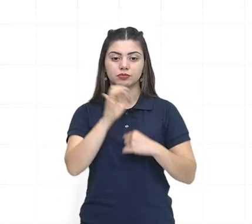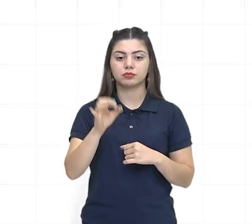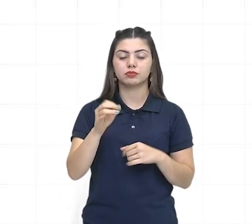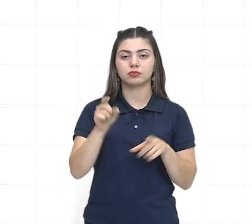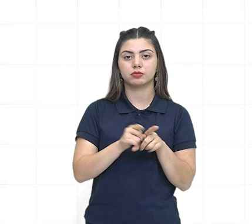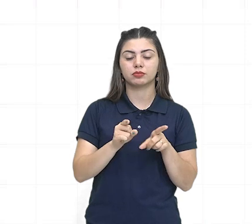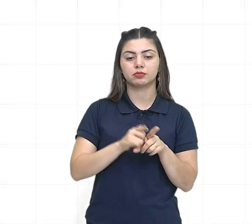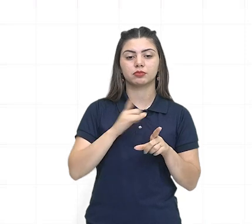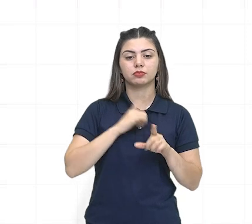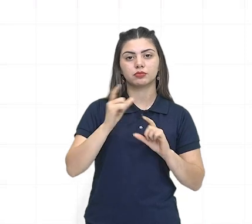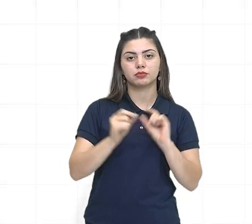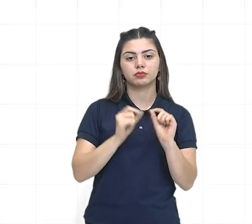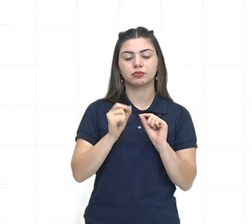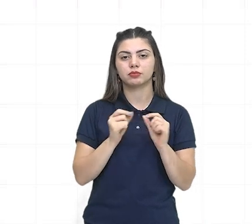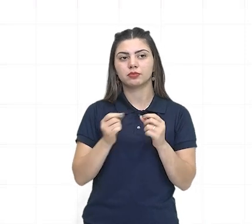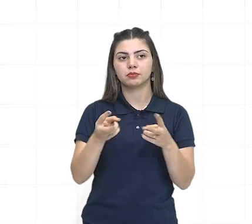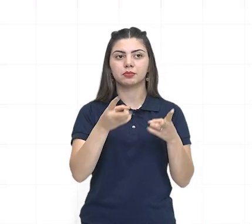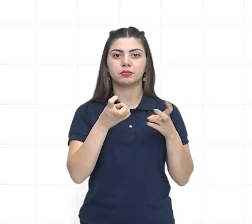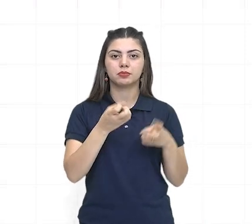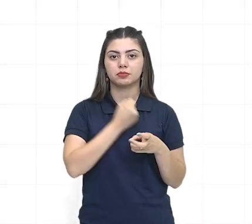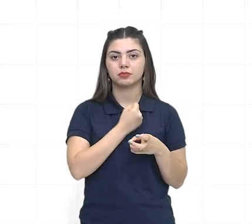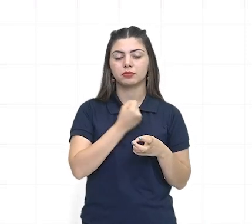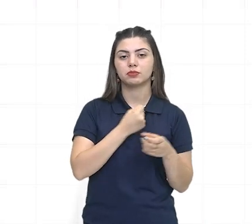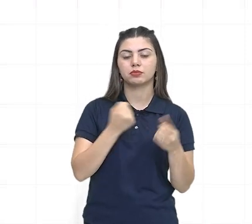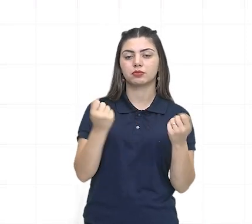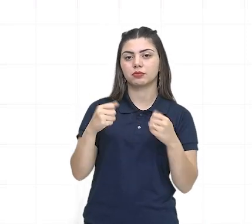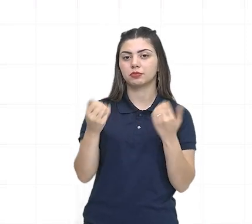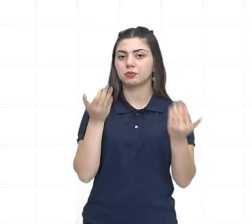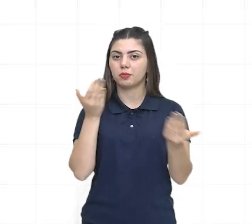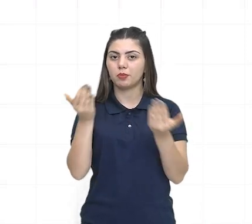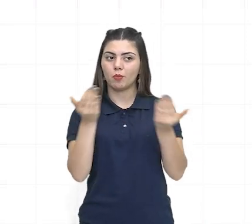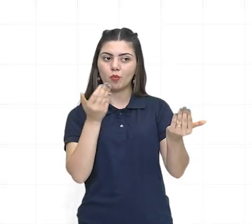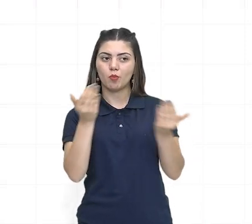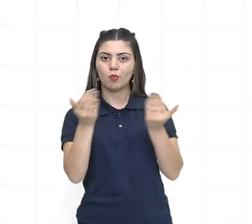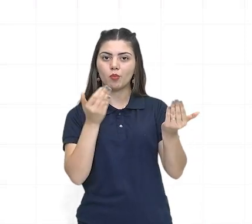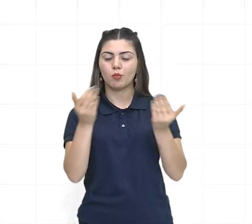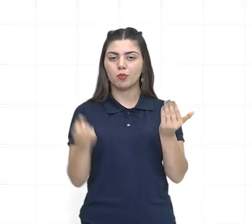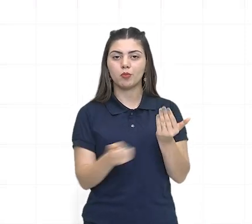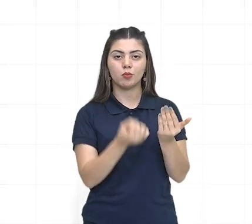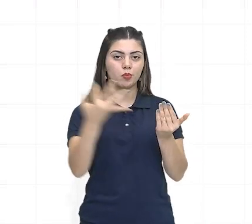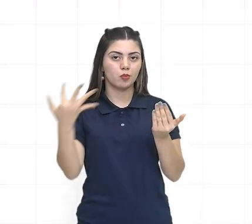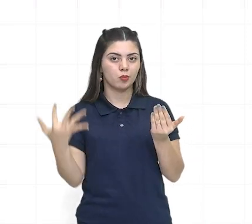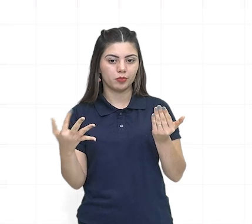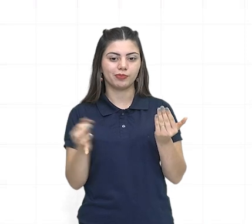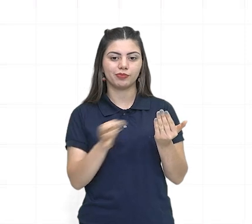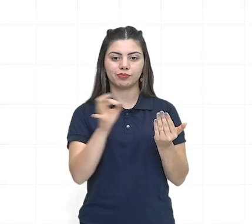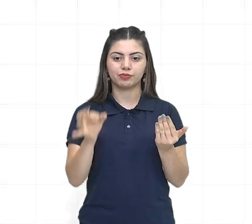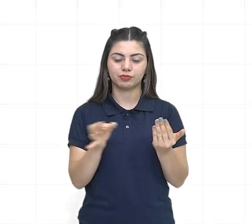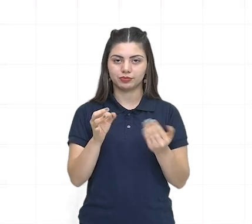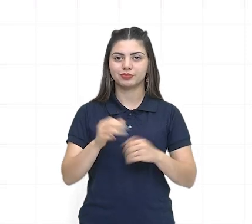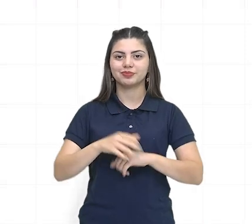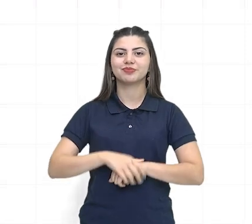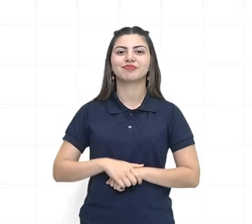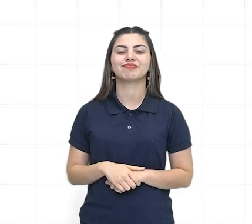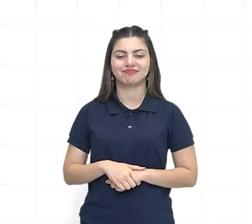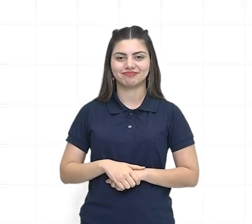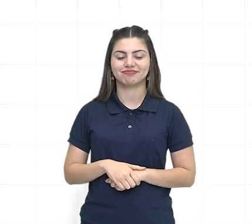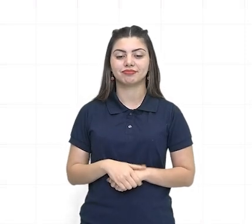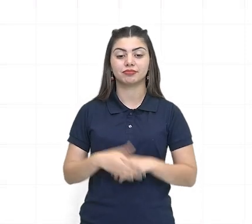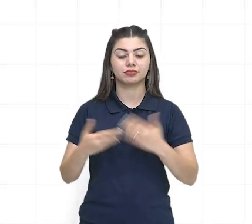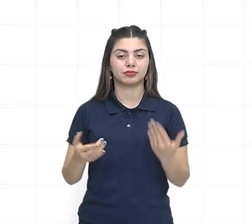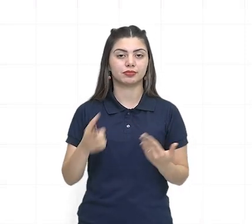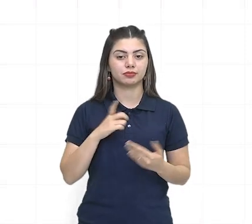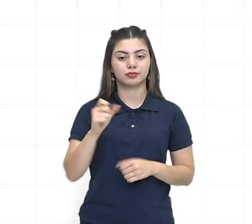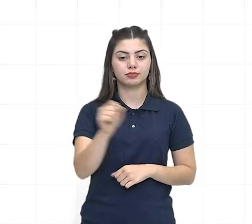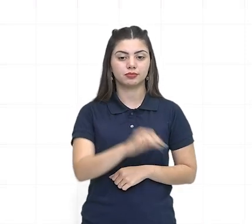padrões, tendências e ainda comparar informações qualitativas e quantitativas num